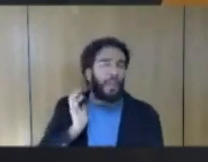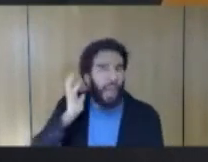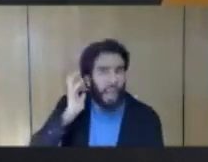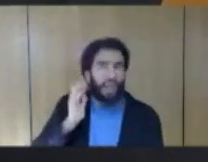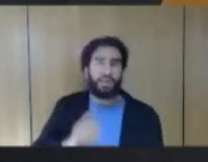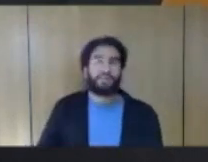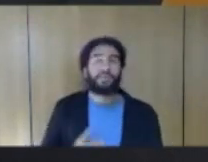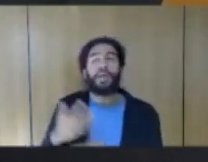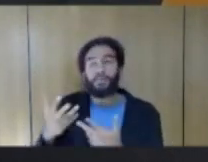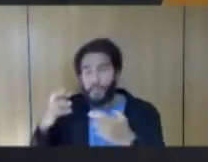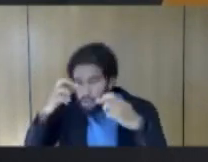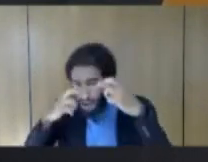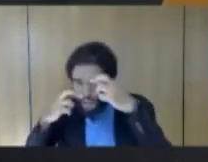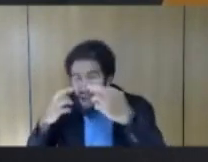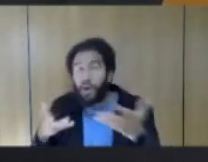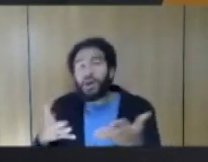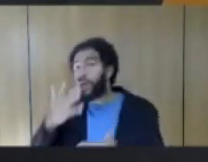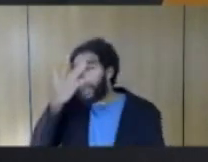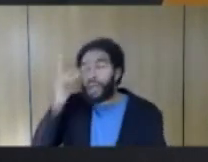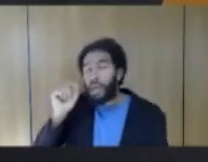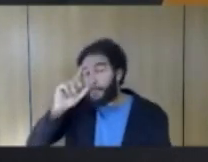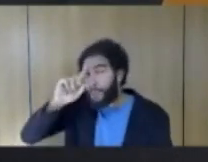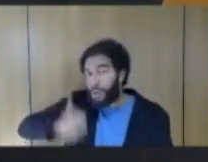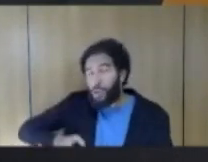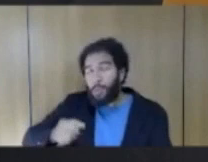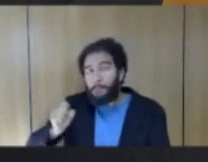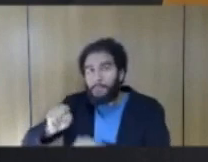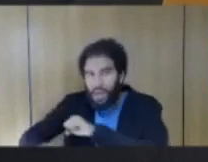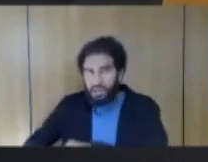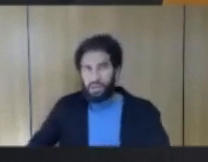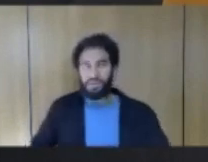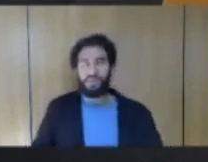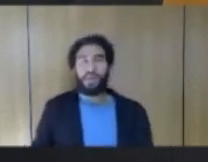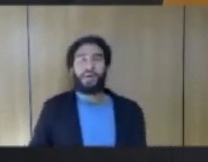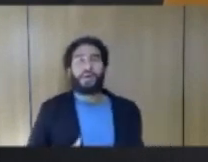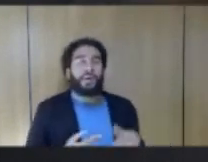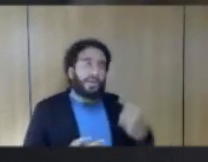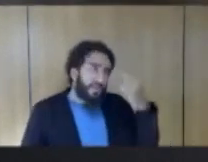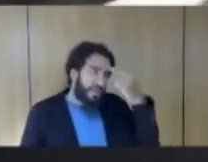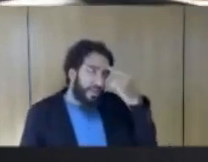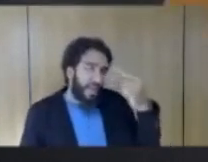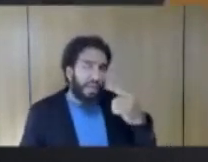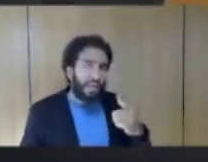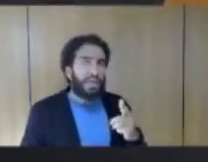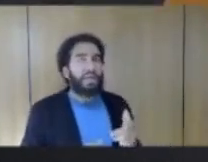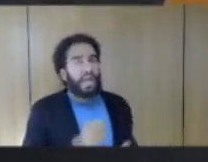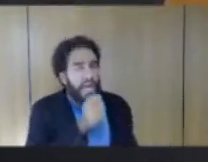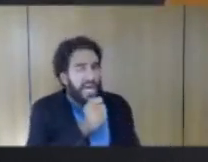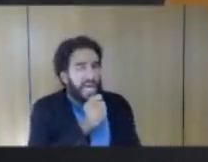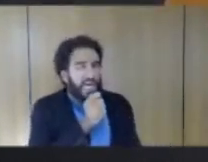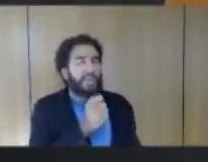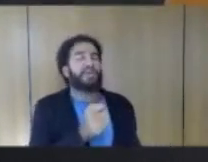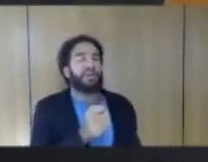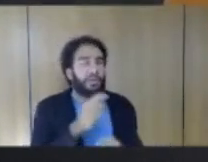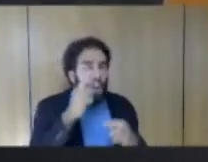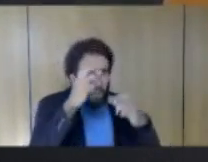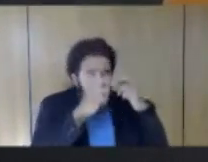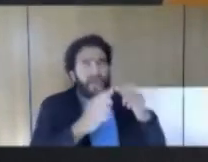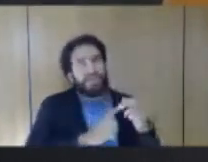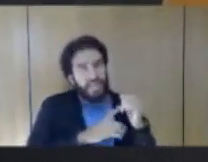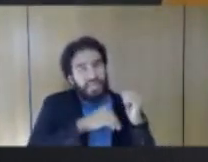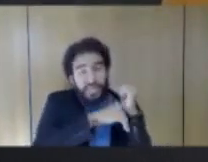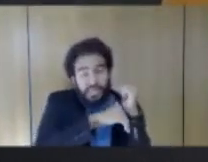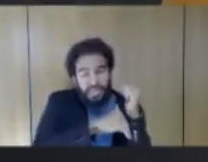a aspectos que ainda estão em investigação em segredo de